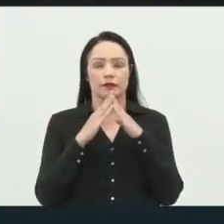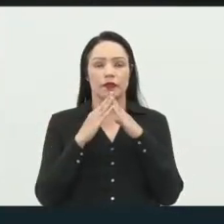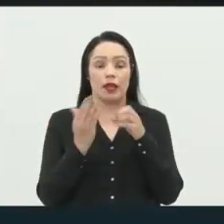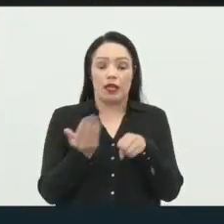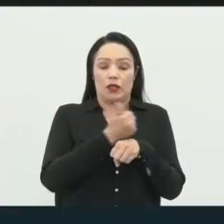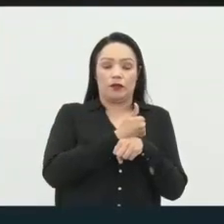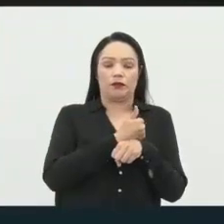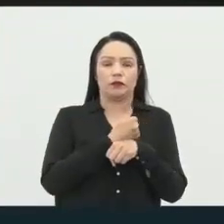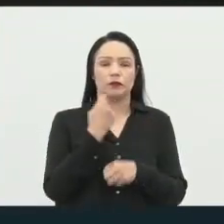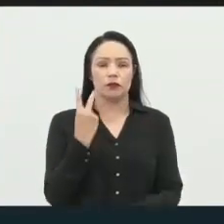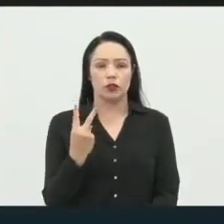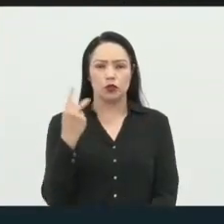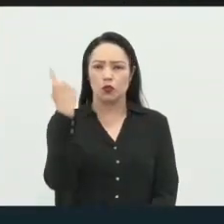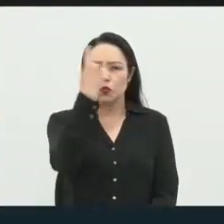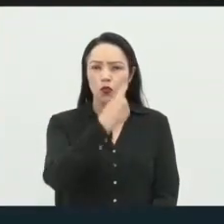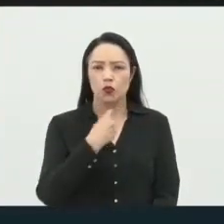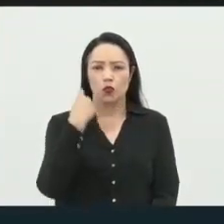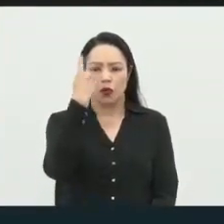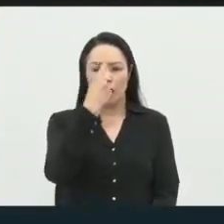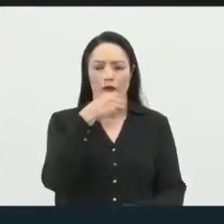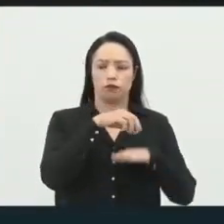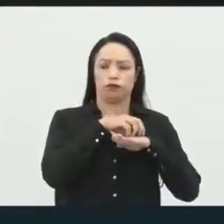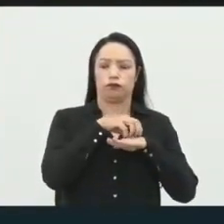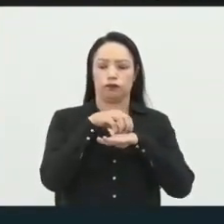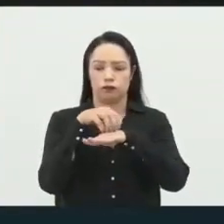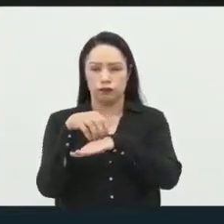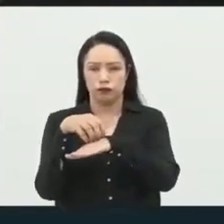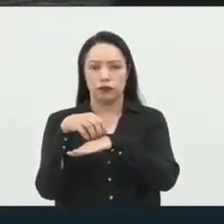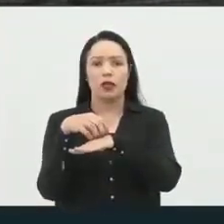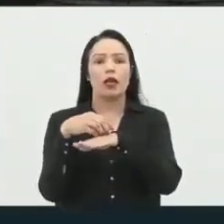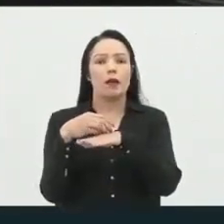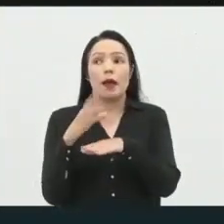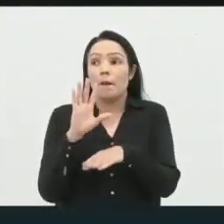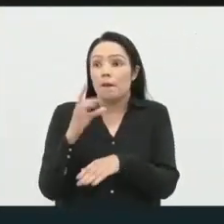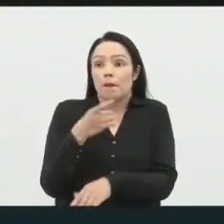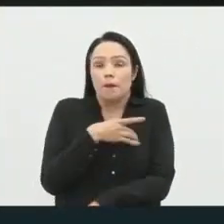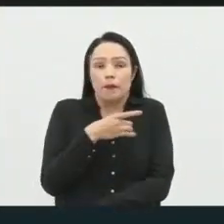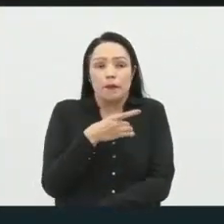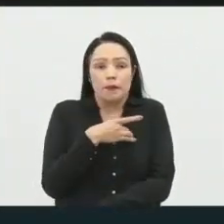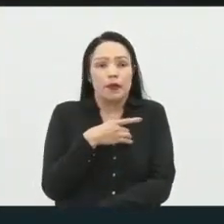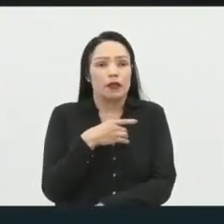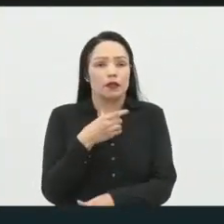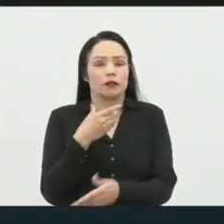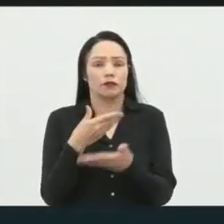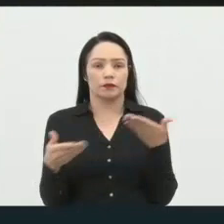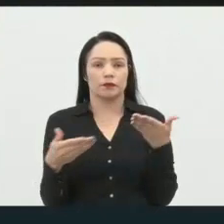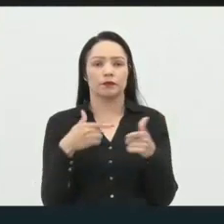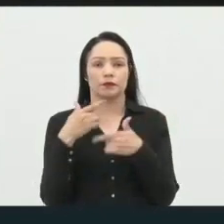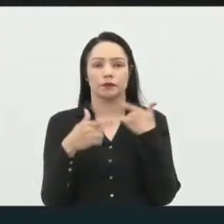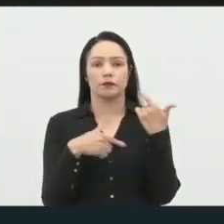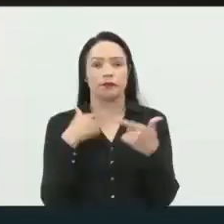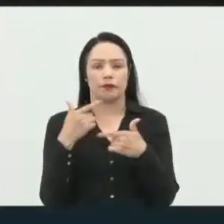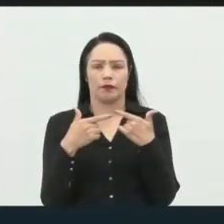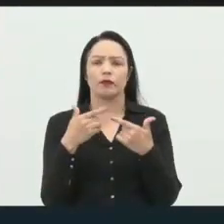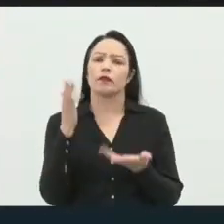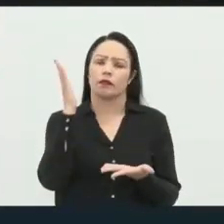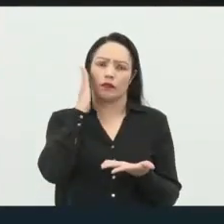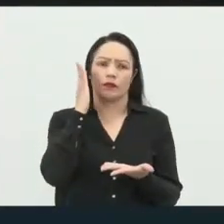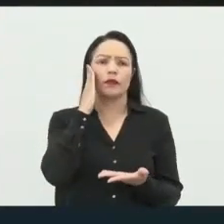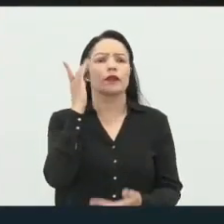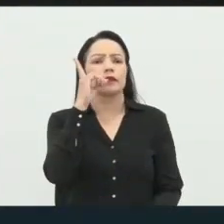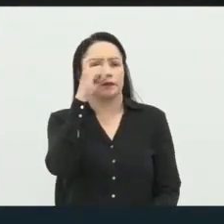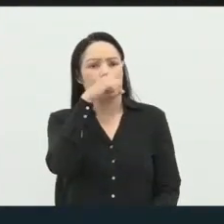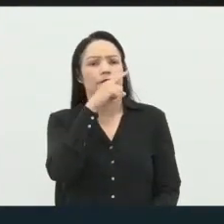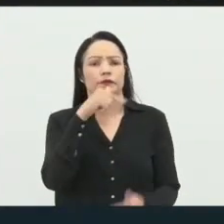de casa para pegar um transporte público com medo de perder o seu emprego nós sabemos muito bem como que tá difícil trabalhar